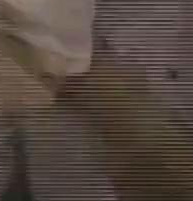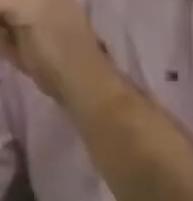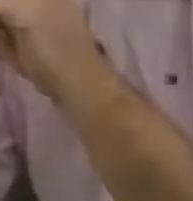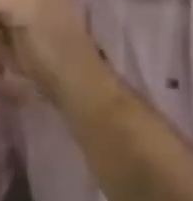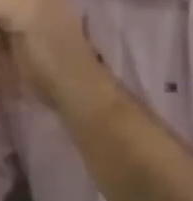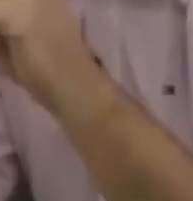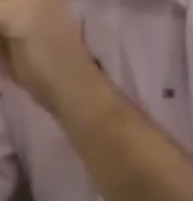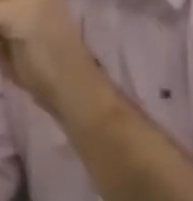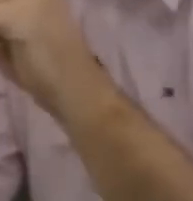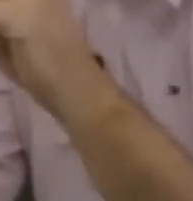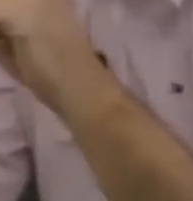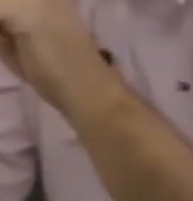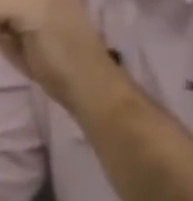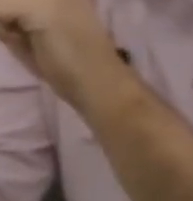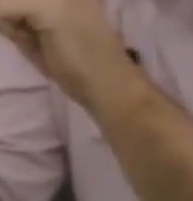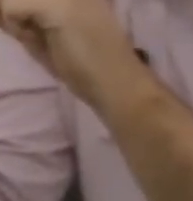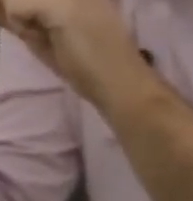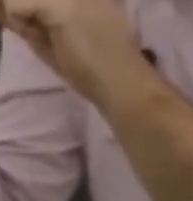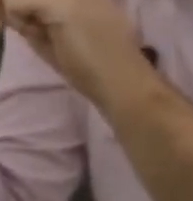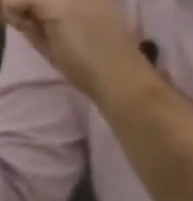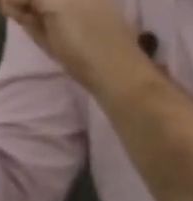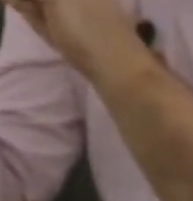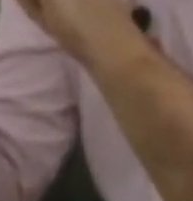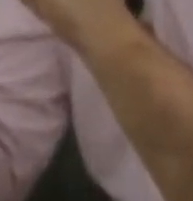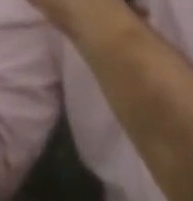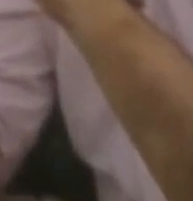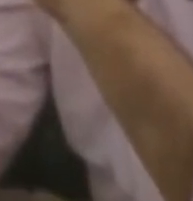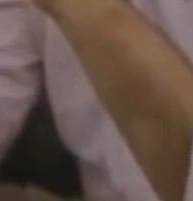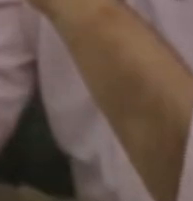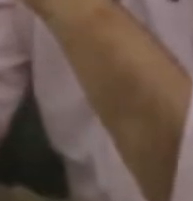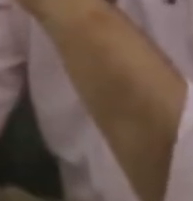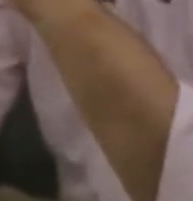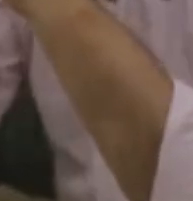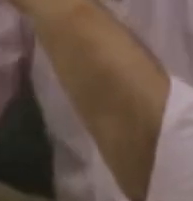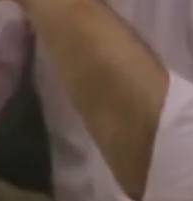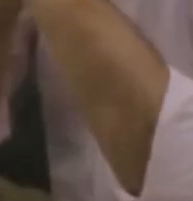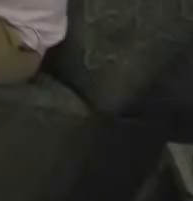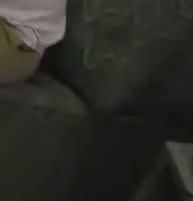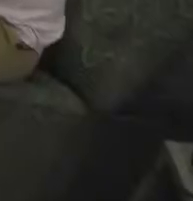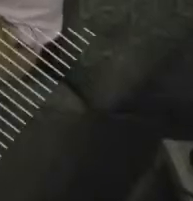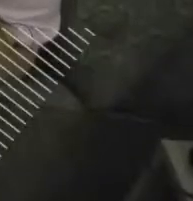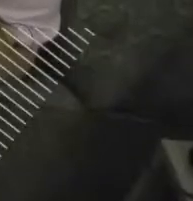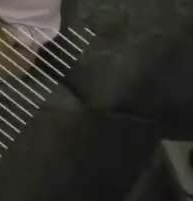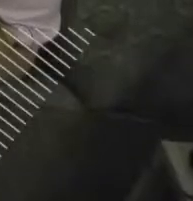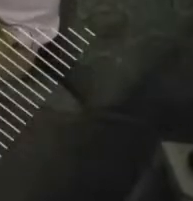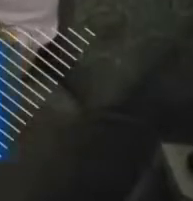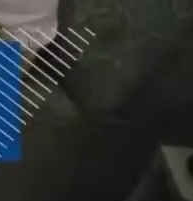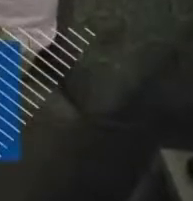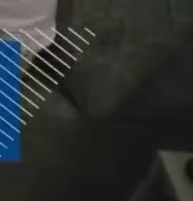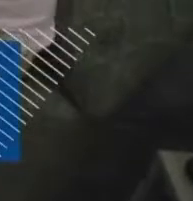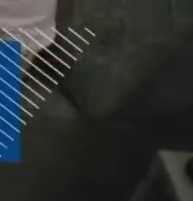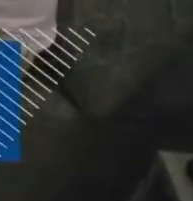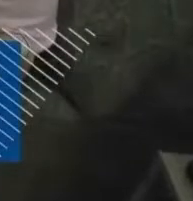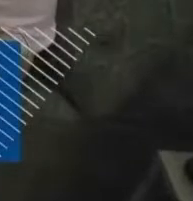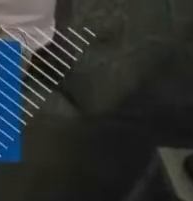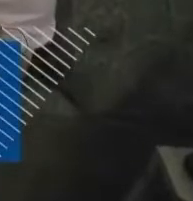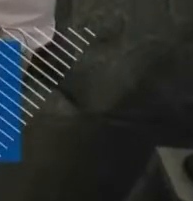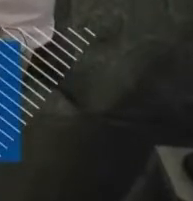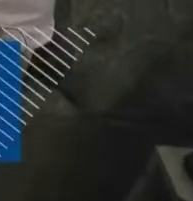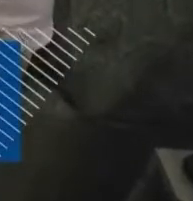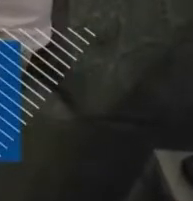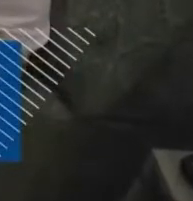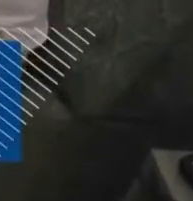vocês. Vocês me proporcionaram um dia muito feliz. Um dia que eu posso mostrar para as pessoas o que